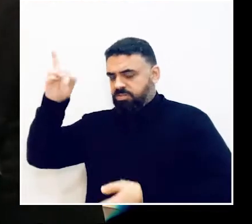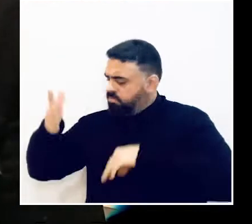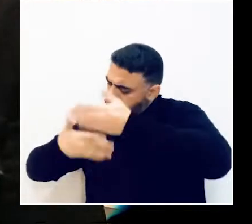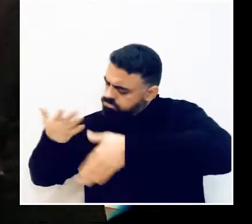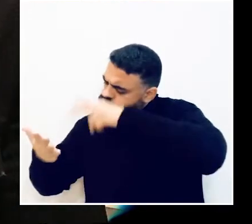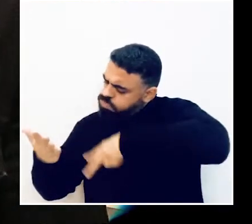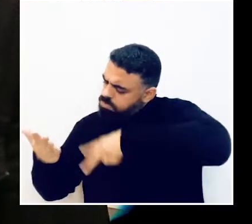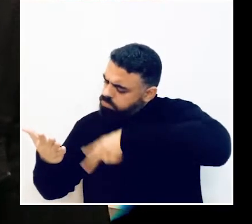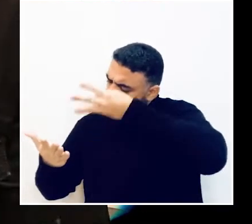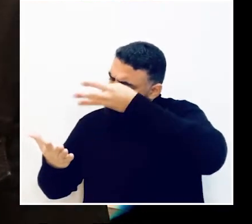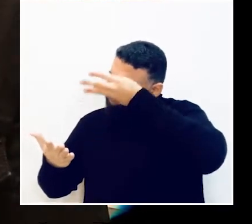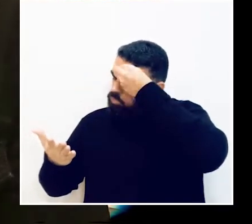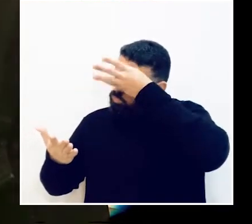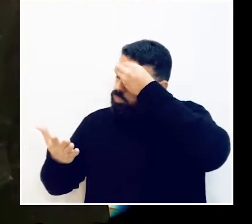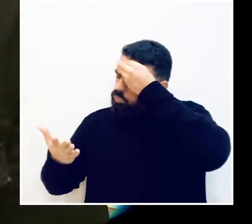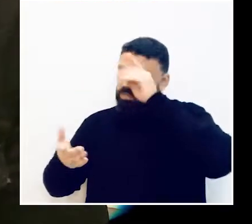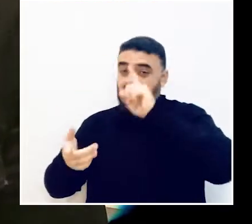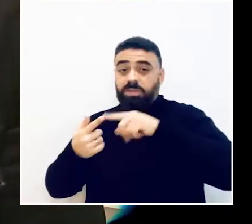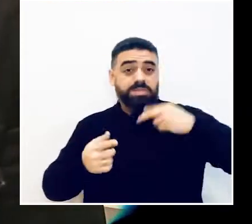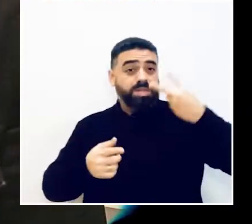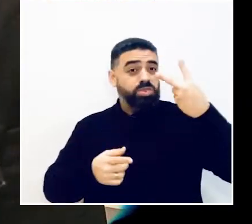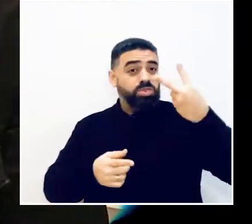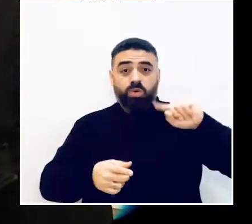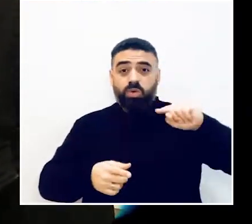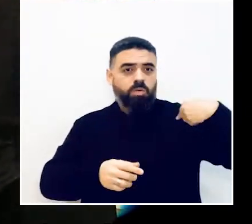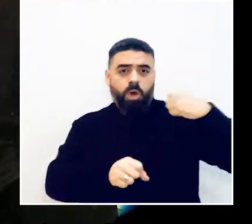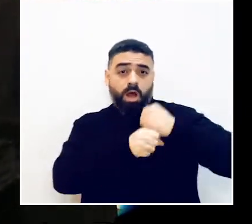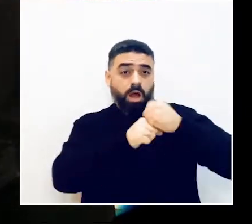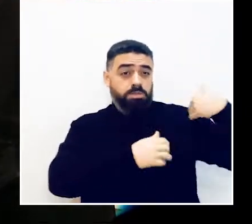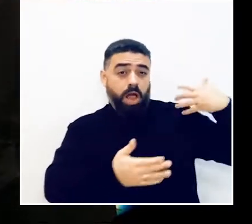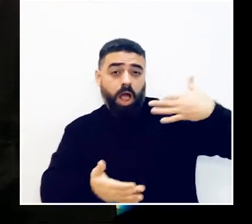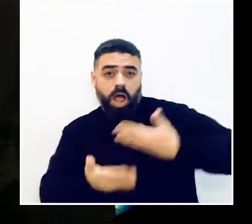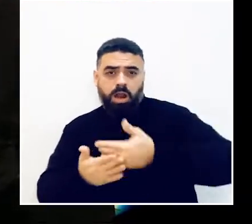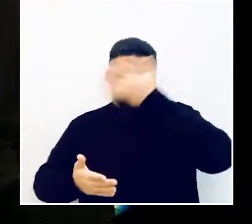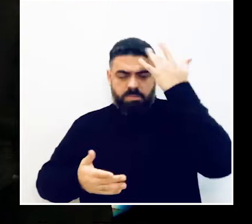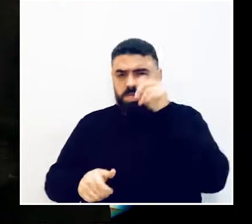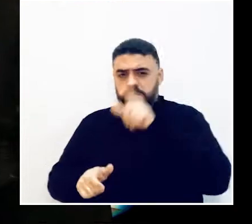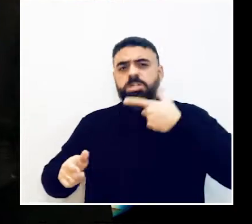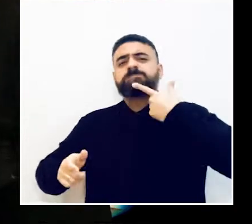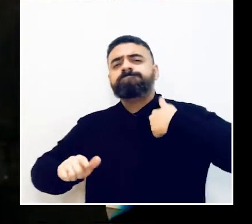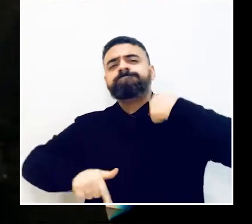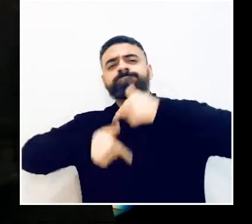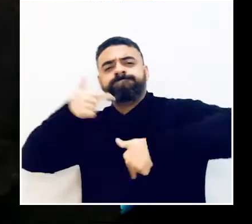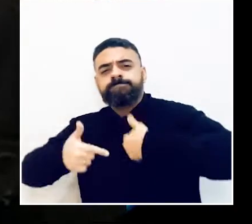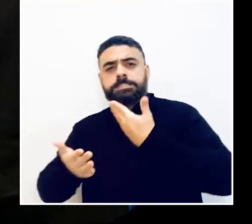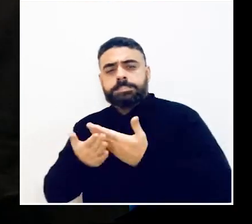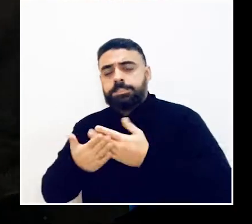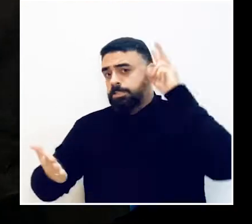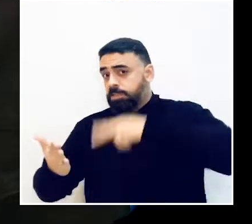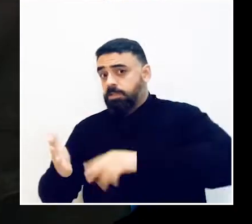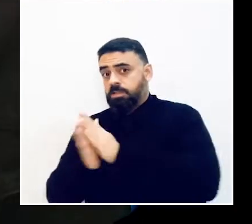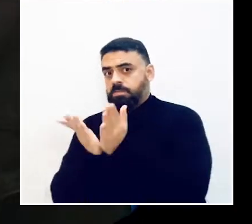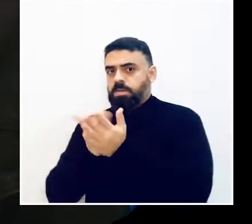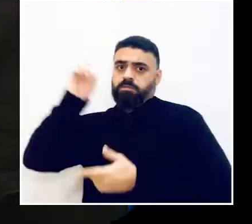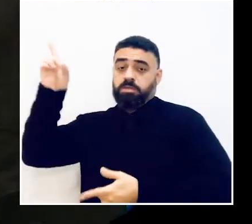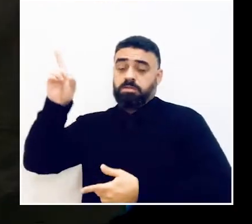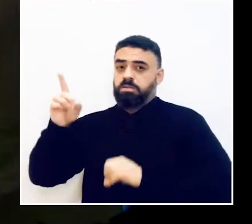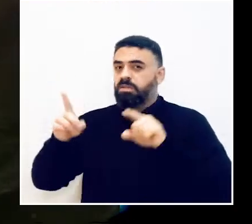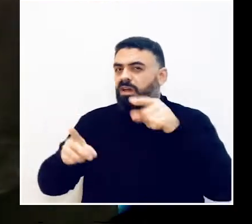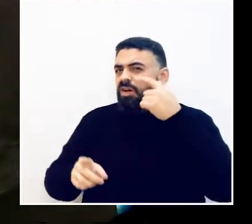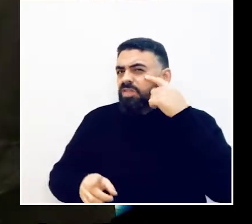as escrituras. Você não vai ler um texto bíblico e ter uma ideia genial que ninguém nunca teve.